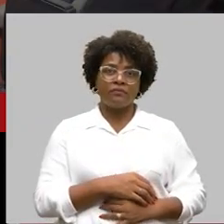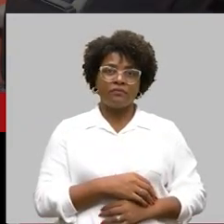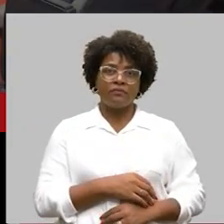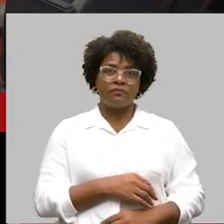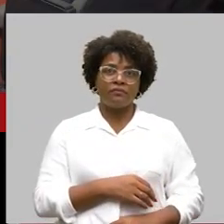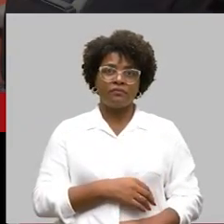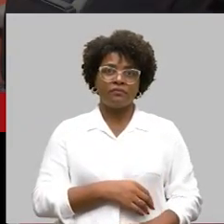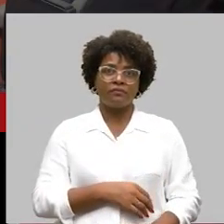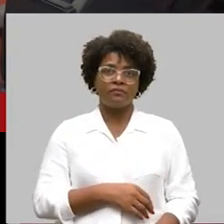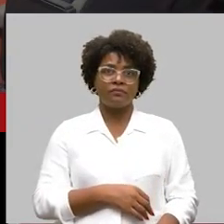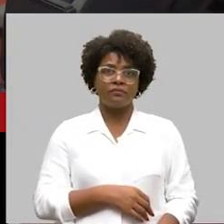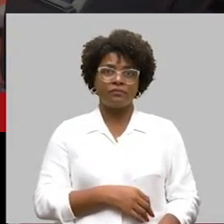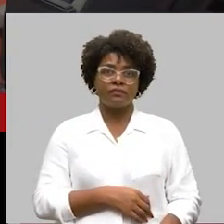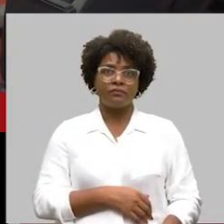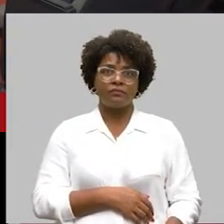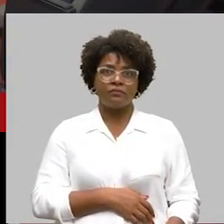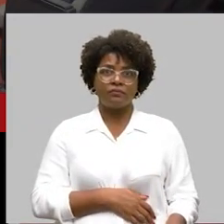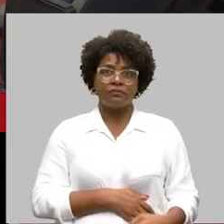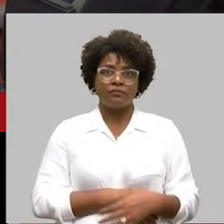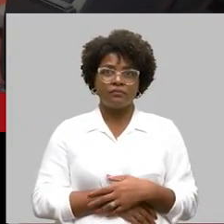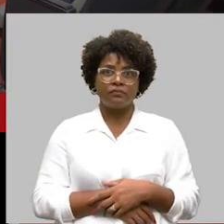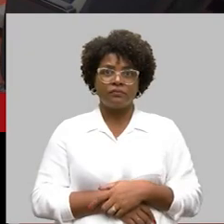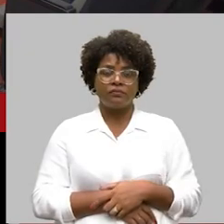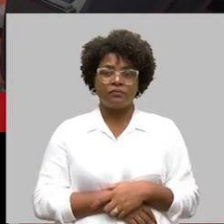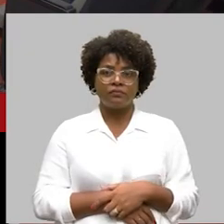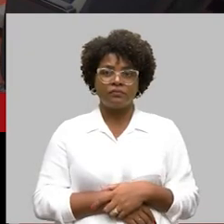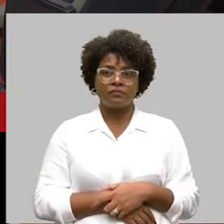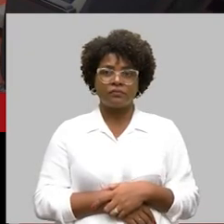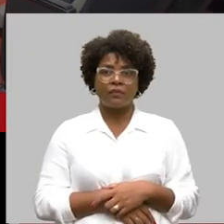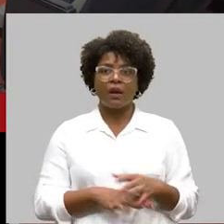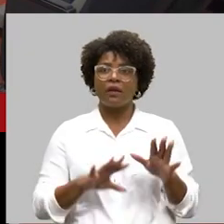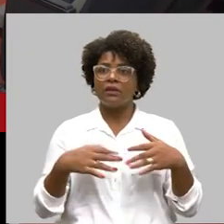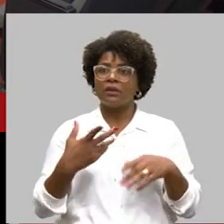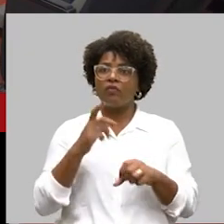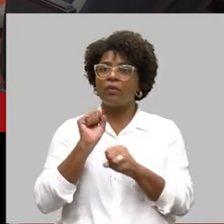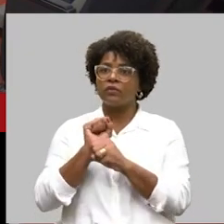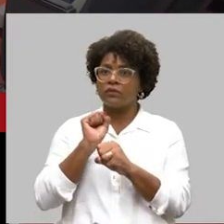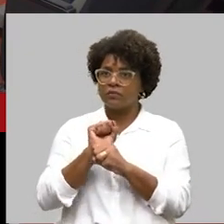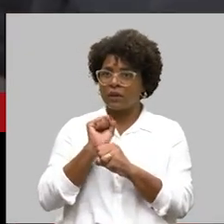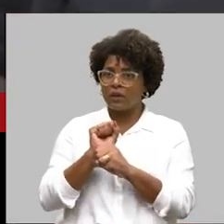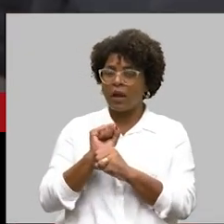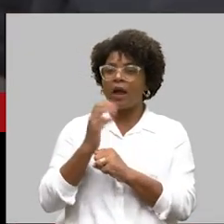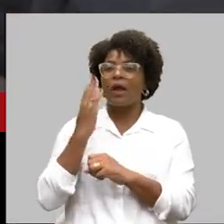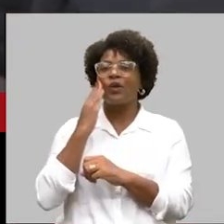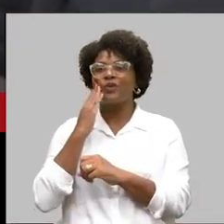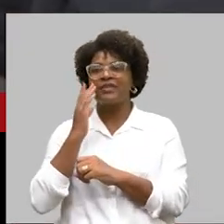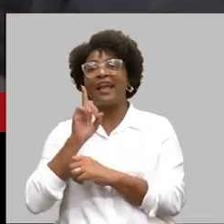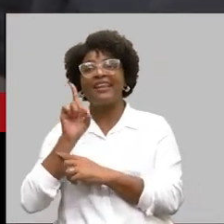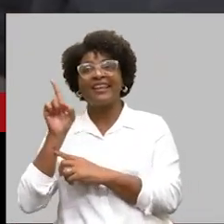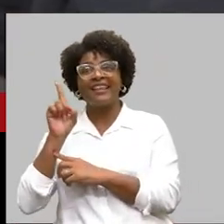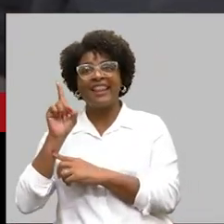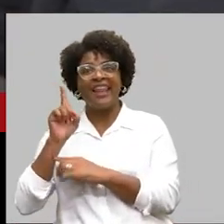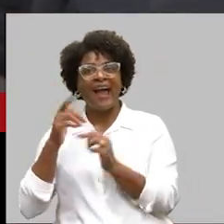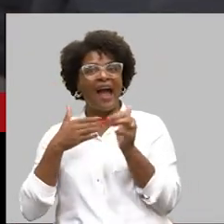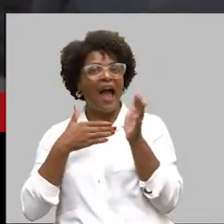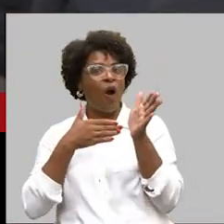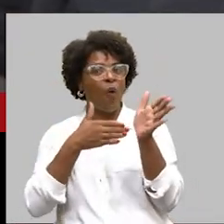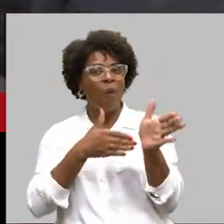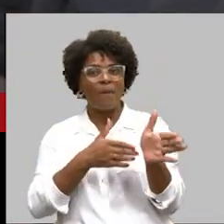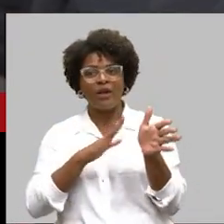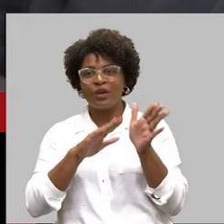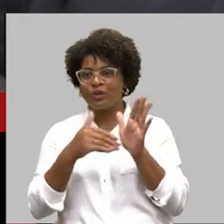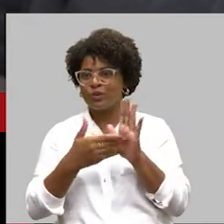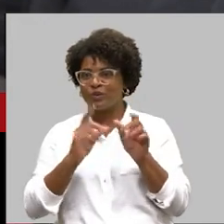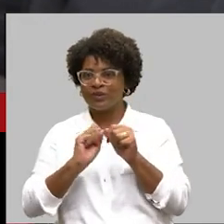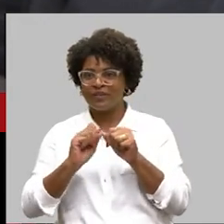o tempo tá bem eh eu eh Então nós vamos aguardar e como eu sei que eles acompanham tudo que a gente faz aqui na Assembleia Legislativa eles